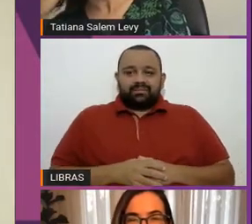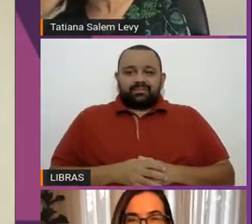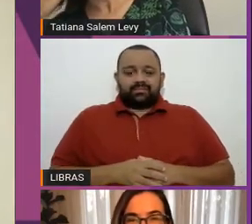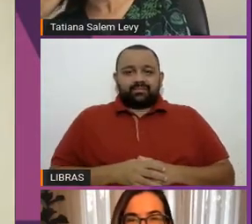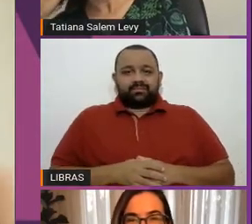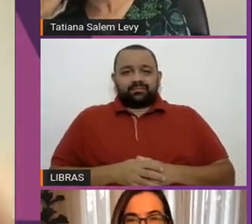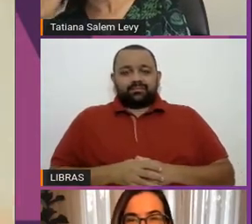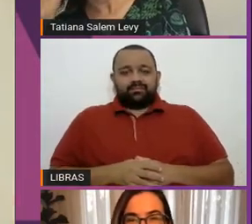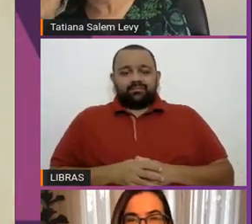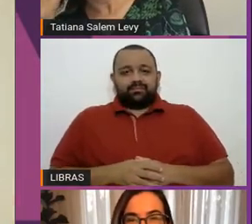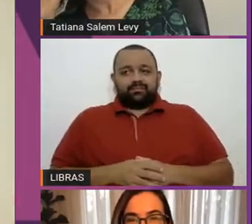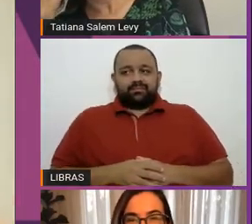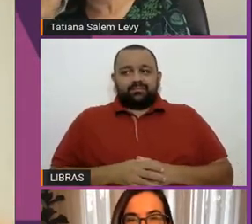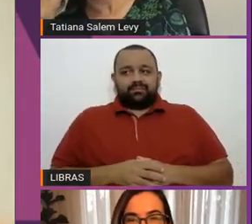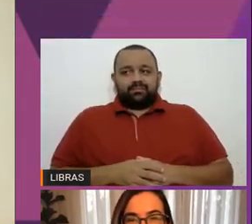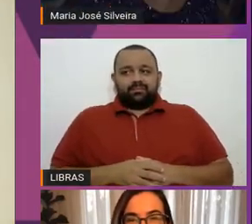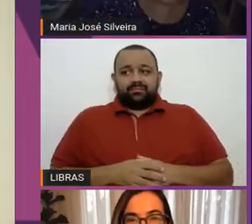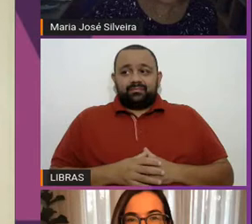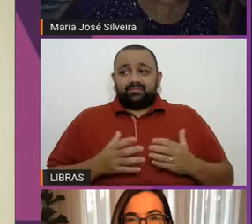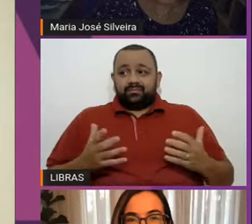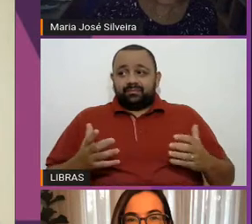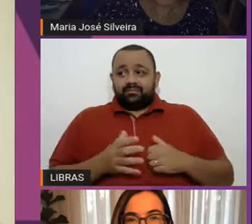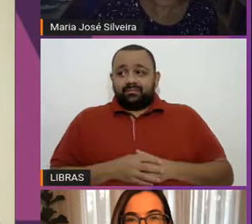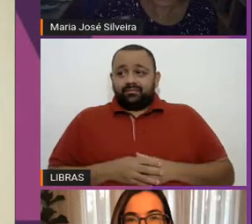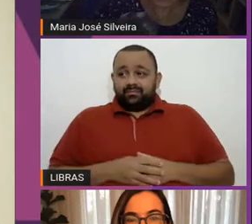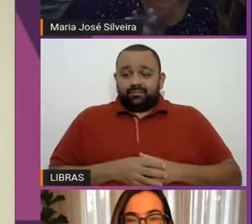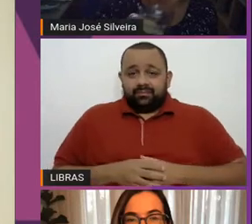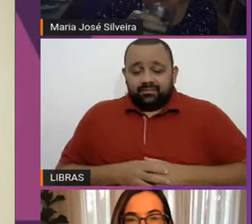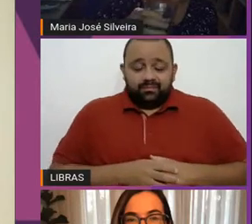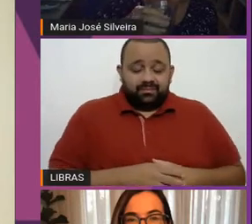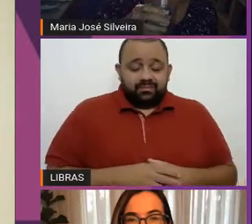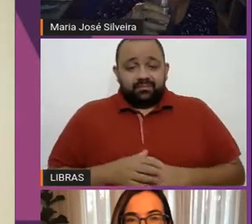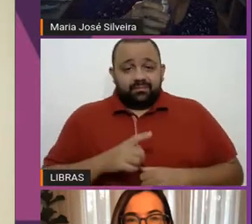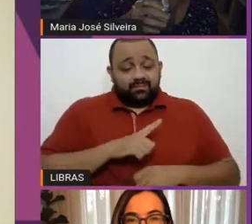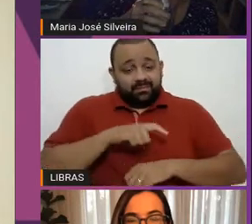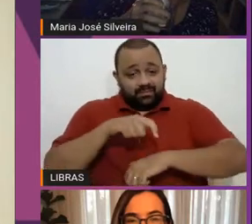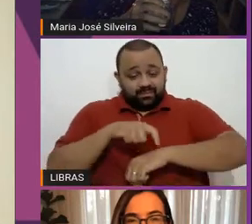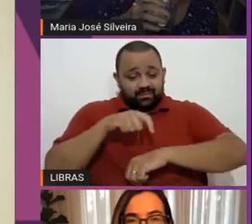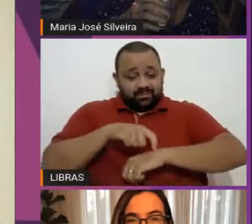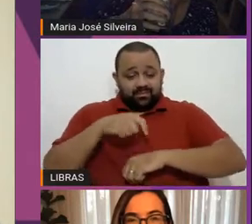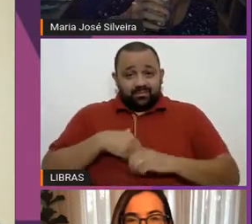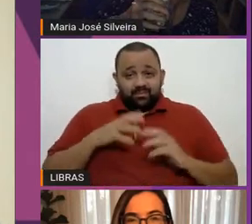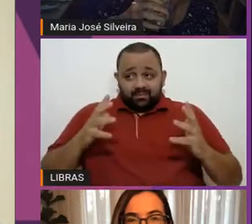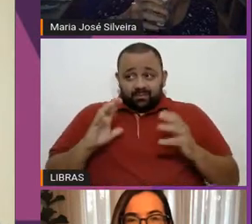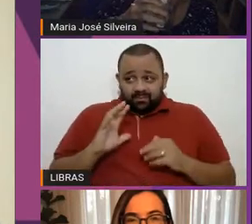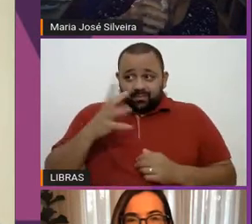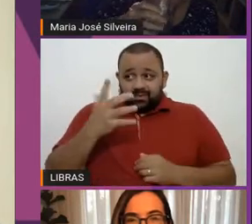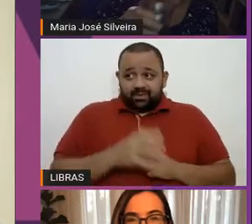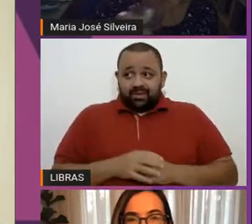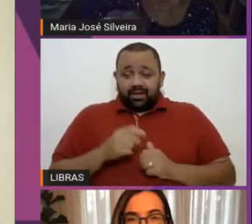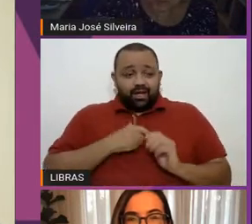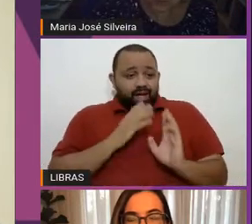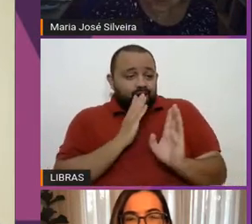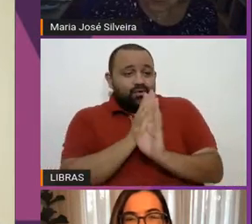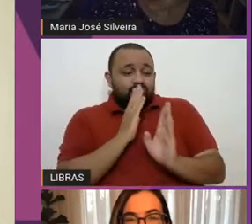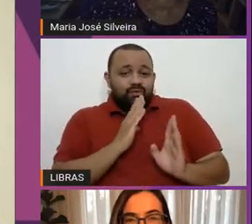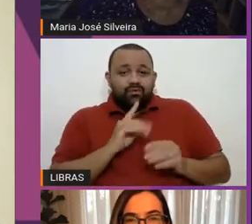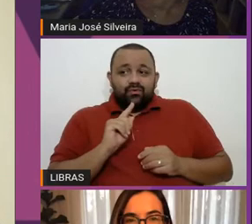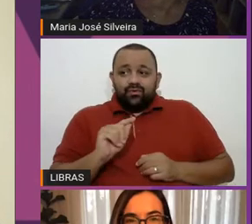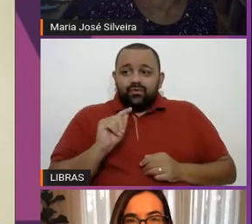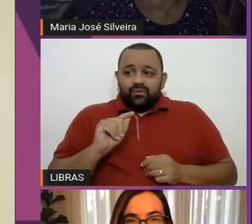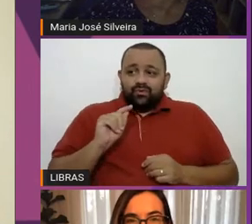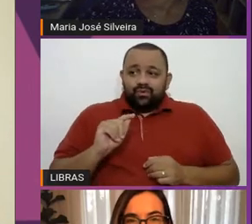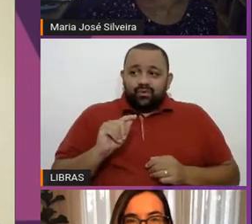G1 o meu corpo ainda quente acho que o homem tem que eu isso depois enquanto que a identificam